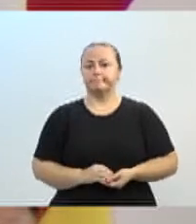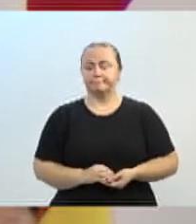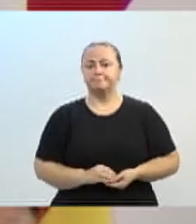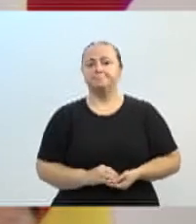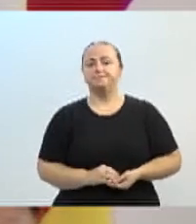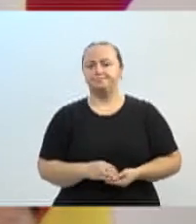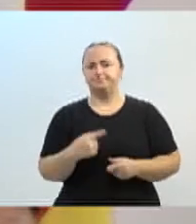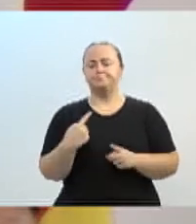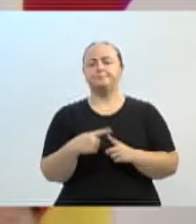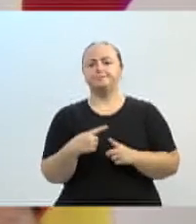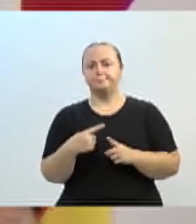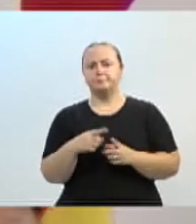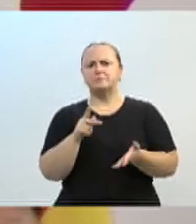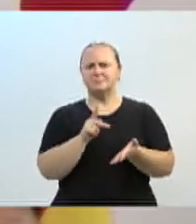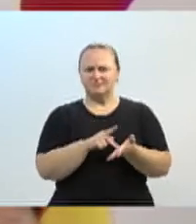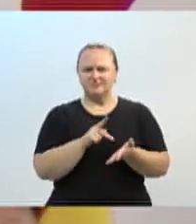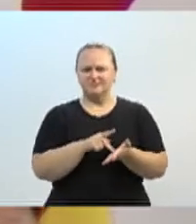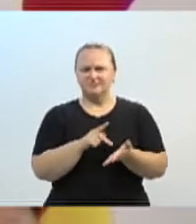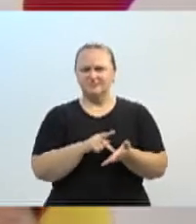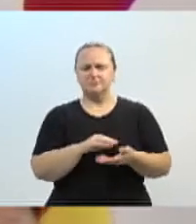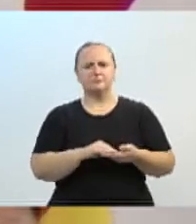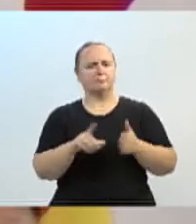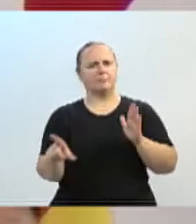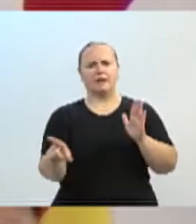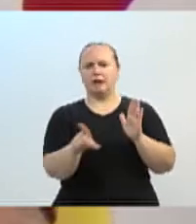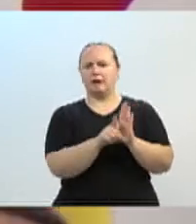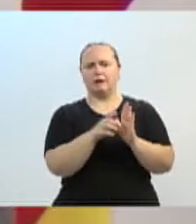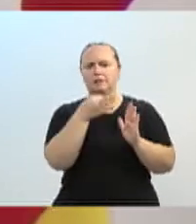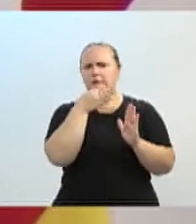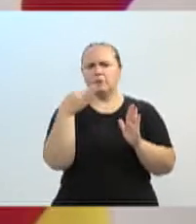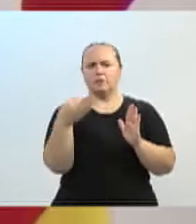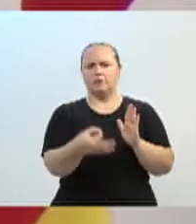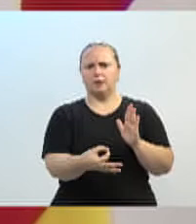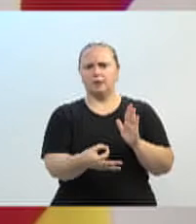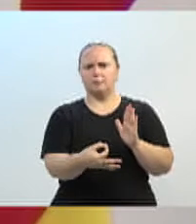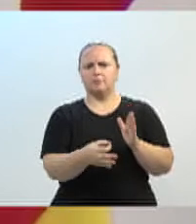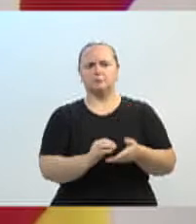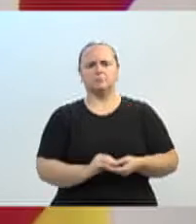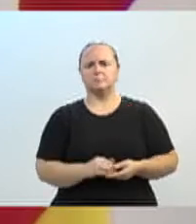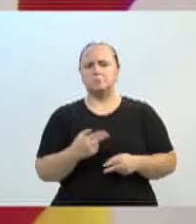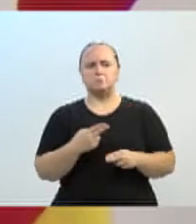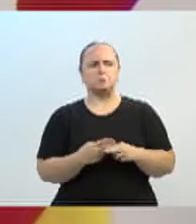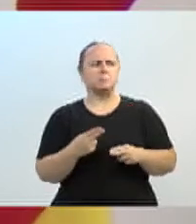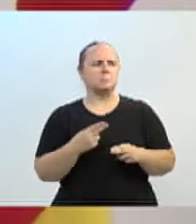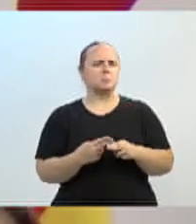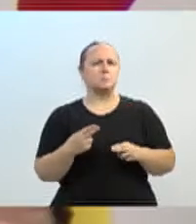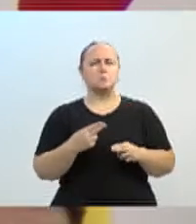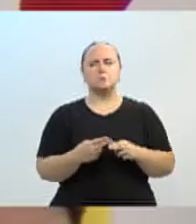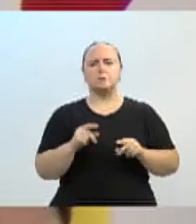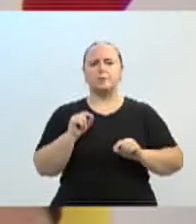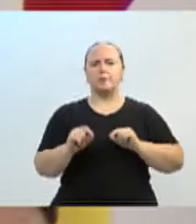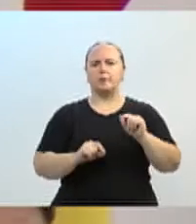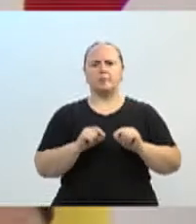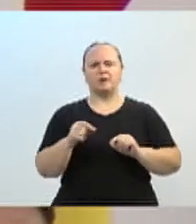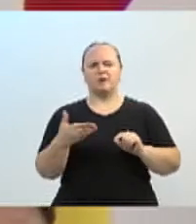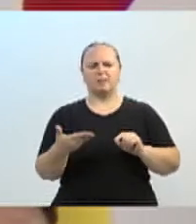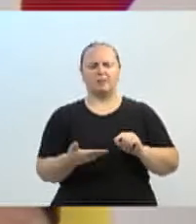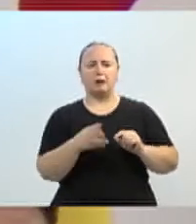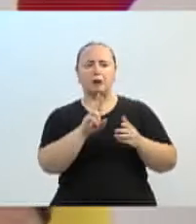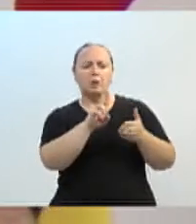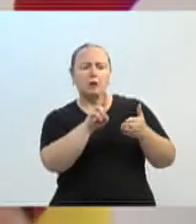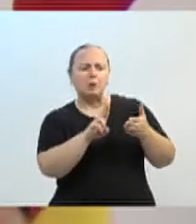de uma lei com péssimos efeitos práticos, mascarada por uma ementa com belas